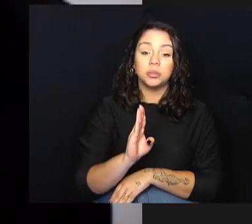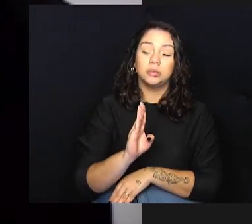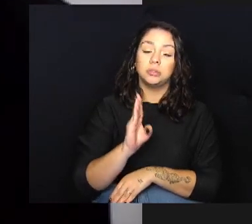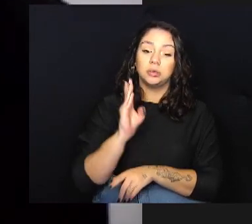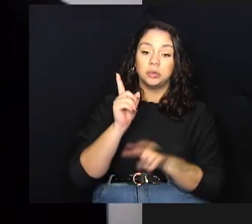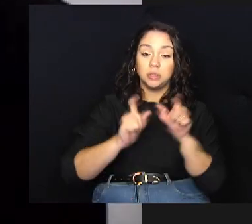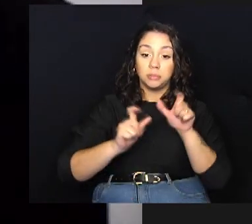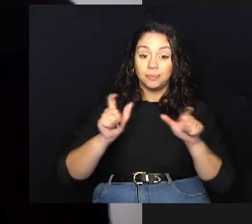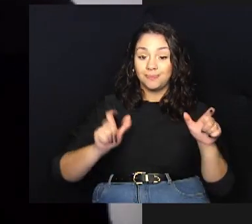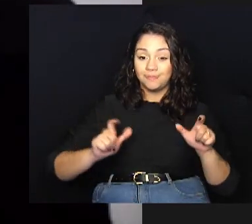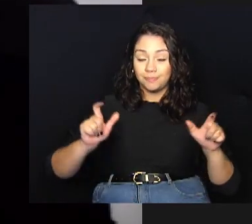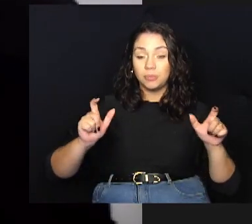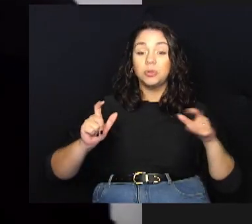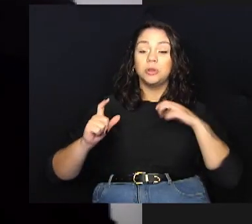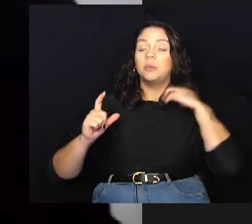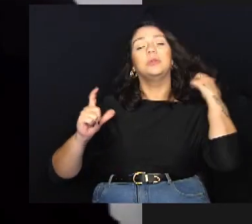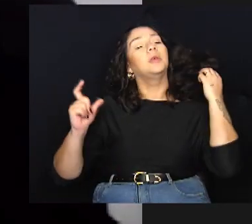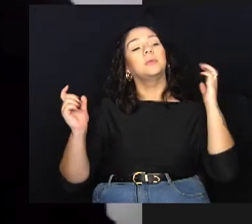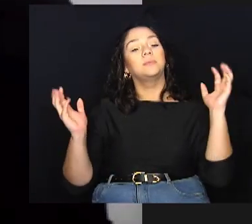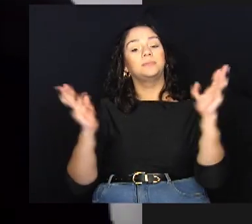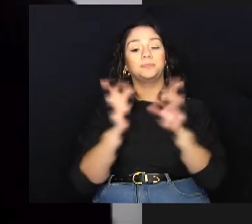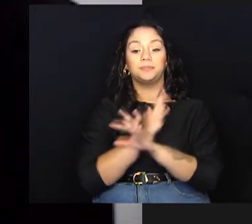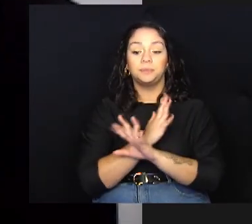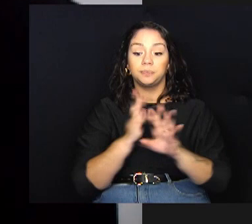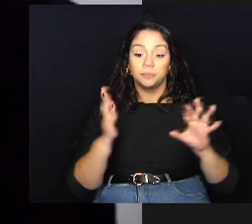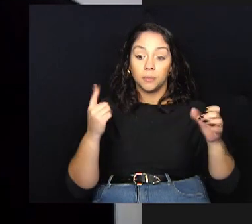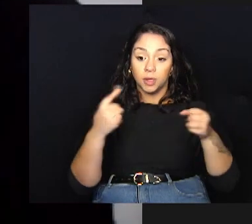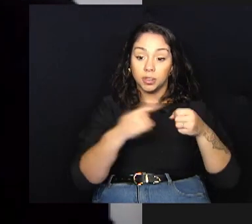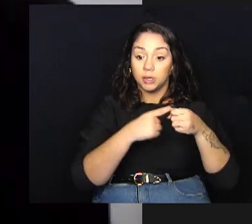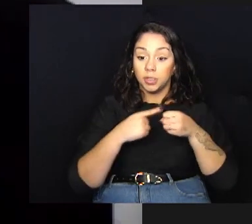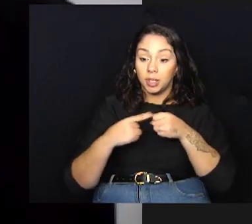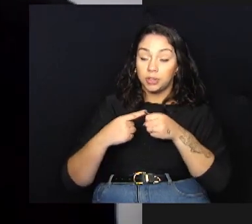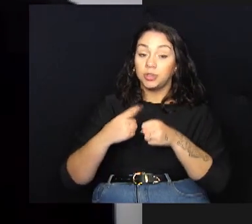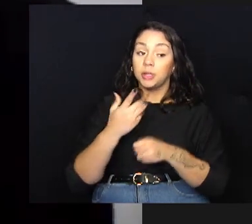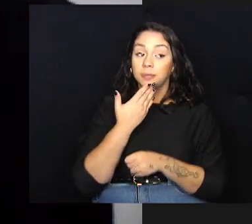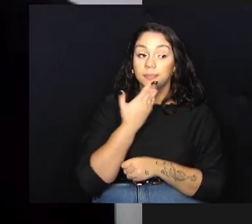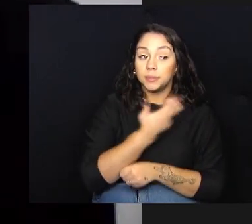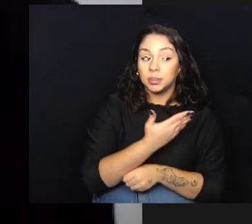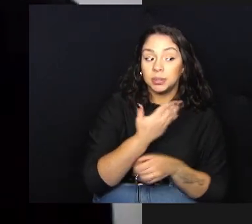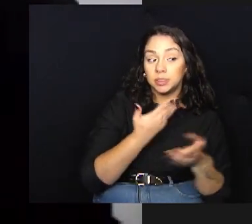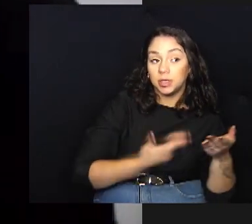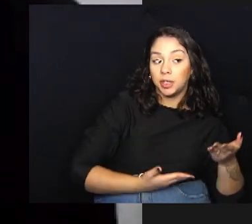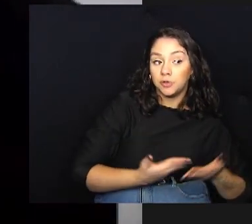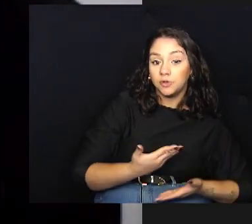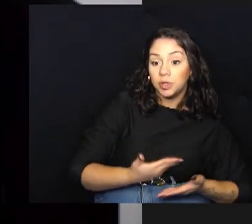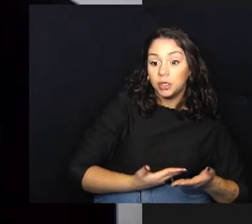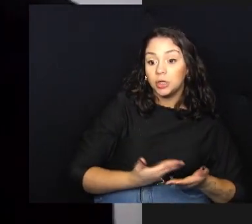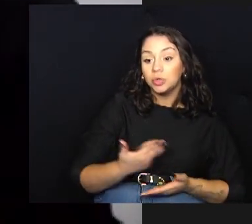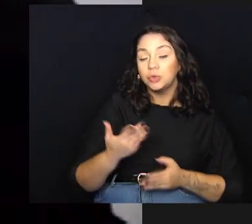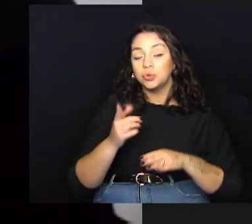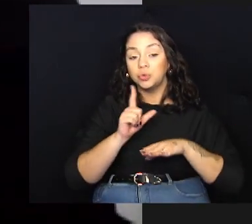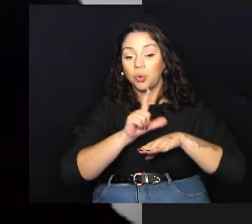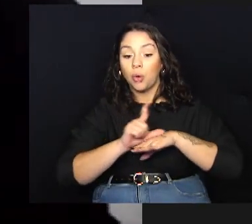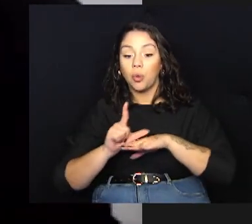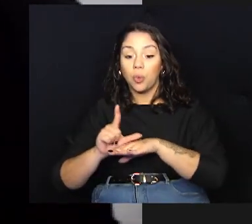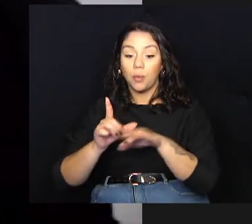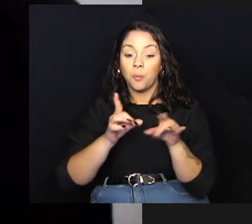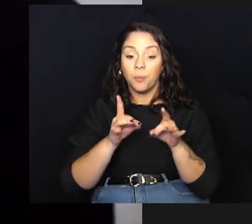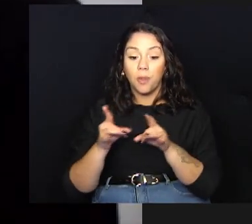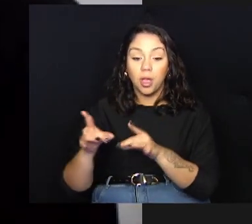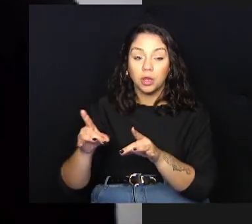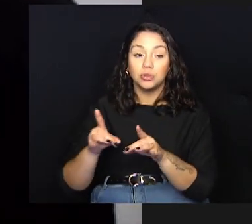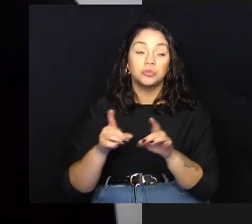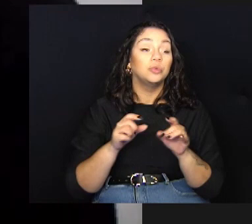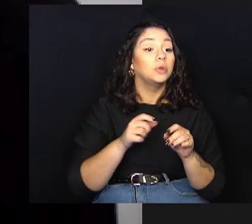deslocam pelo território esses habitantes eles estão demandando serviços né comércio educação